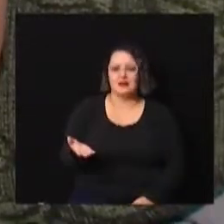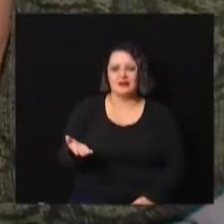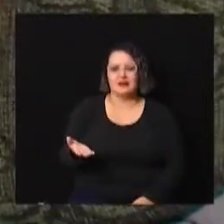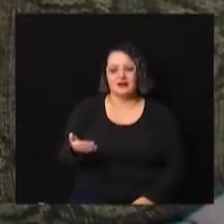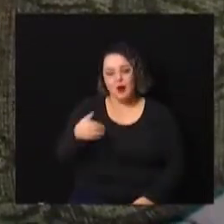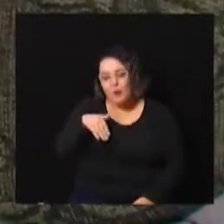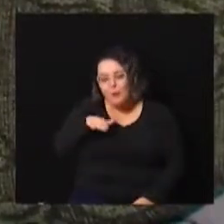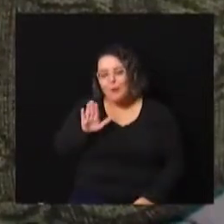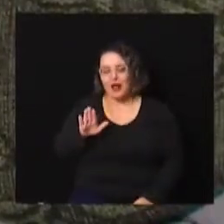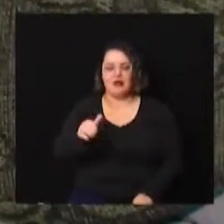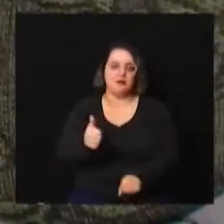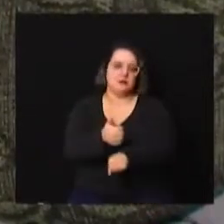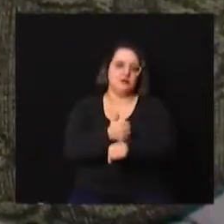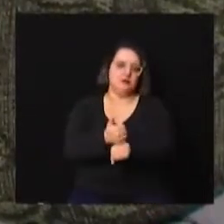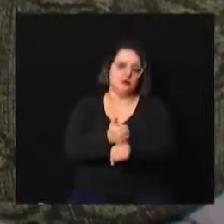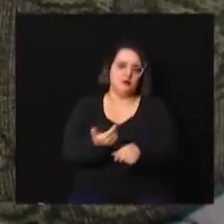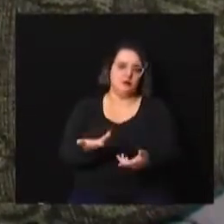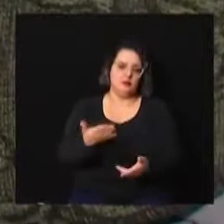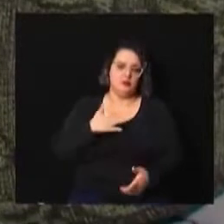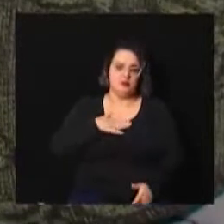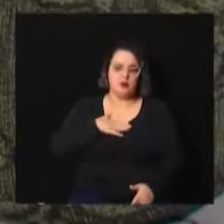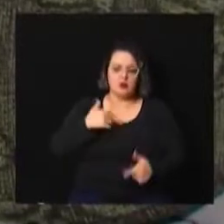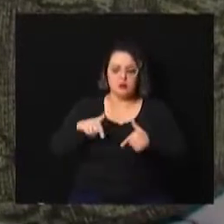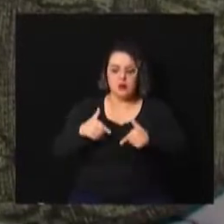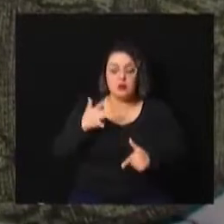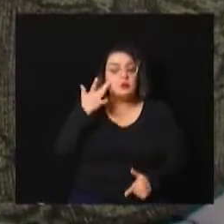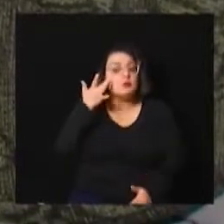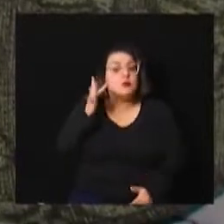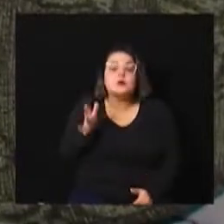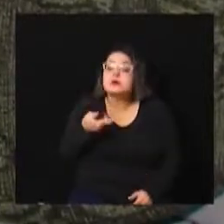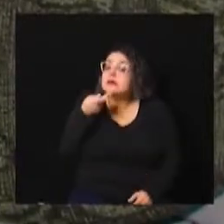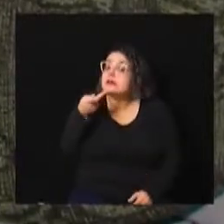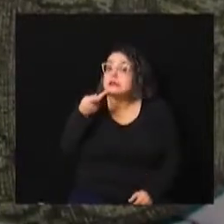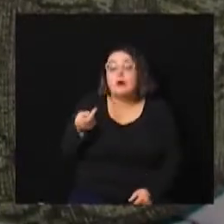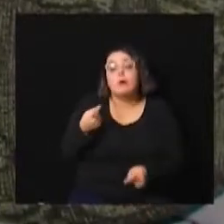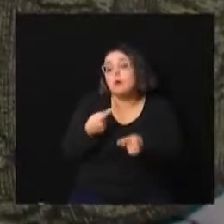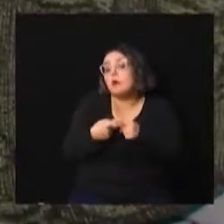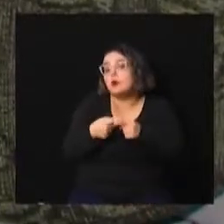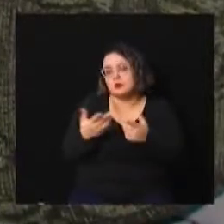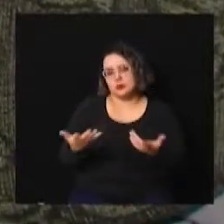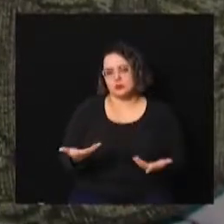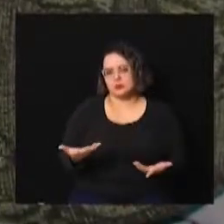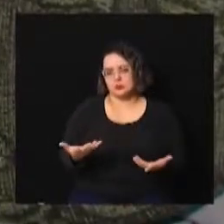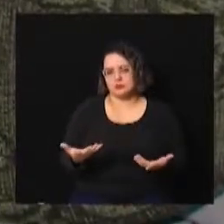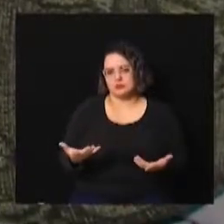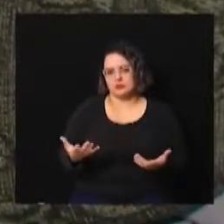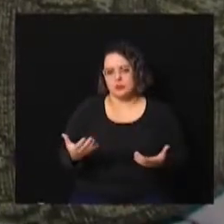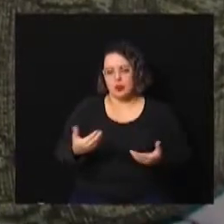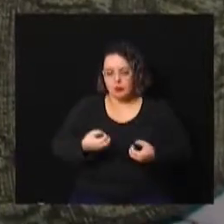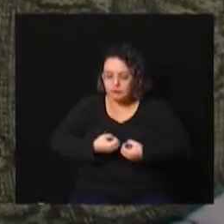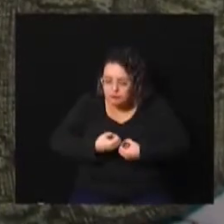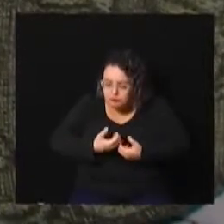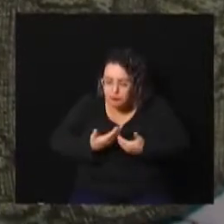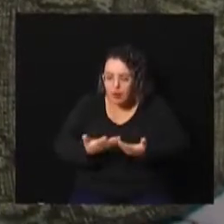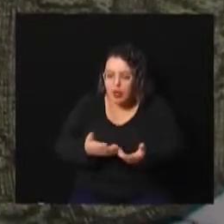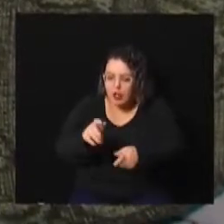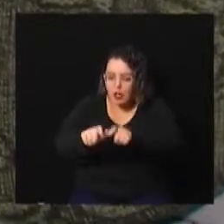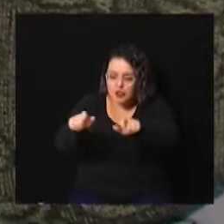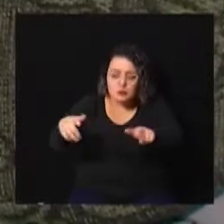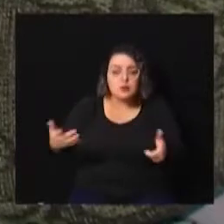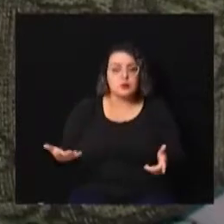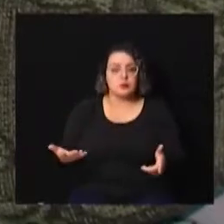né? Eu queria algo além do meu trabalho. Eu confesso que eu não sei dizer o porquê. Eu acho que, assim, a gente se dispõe a tantas